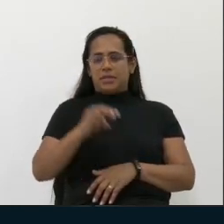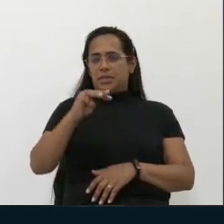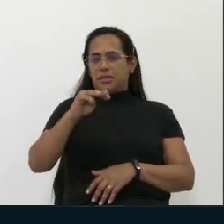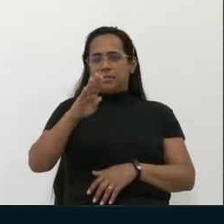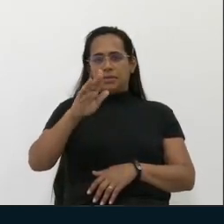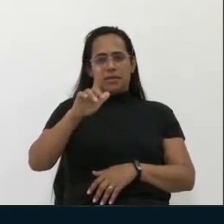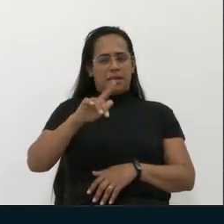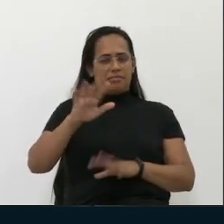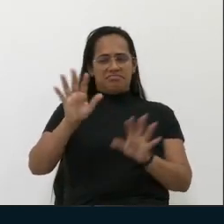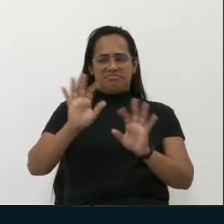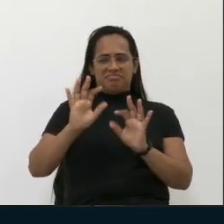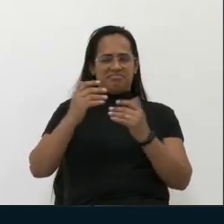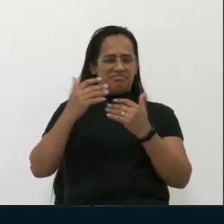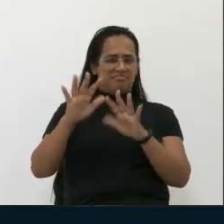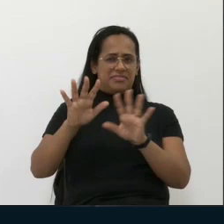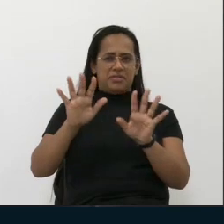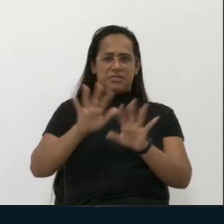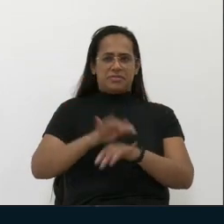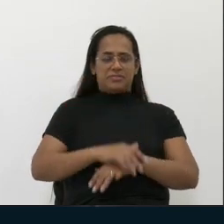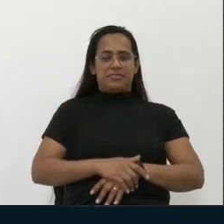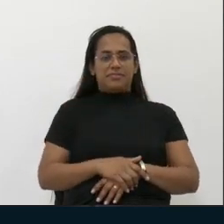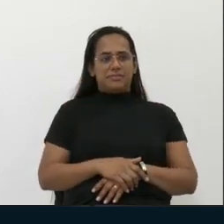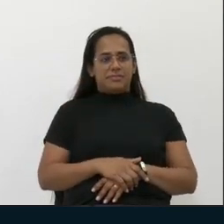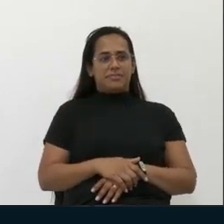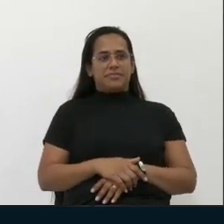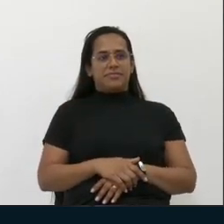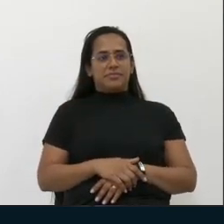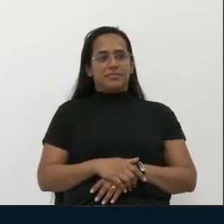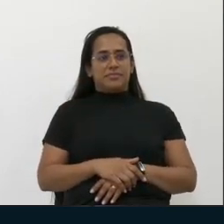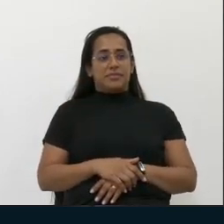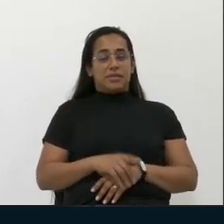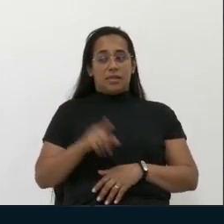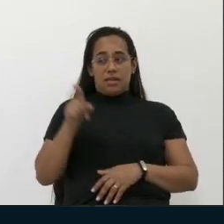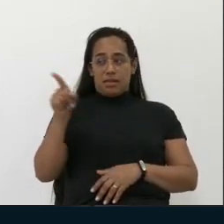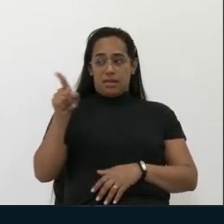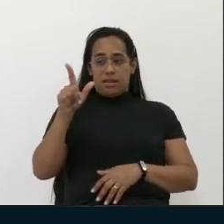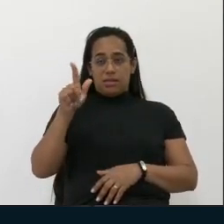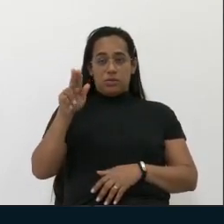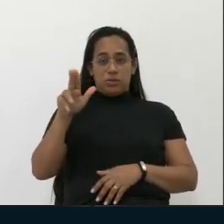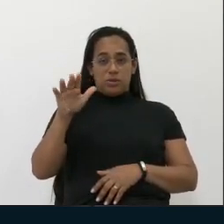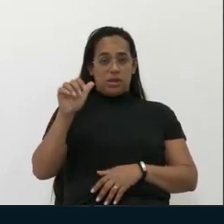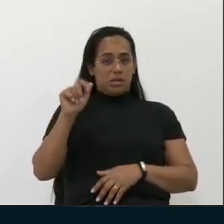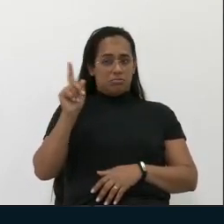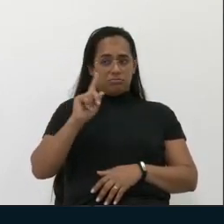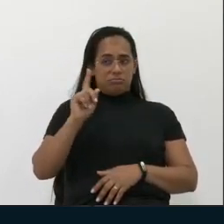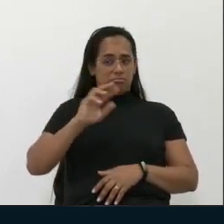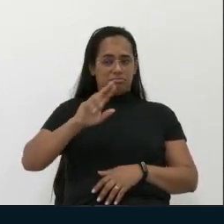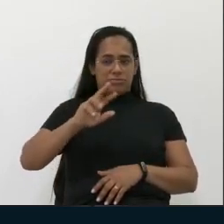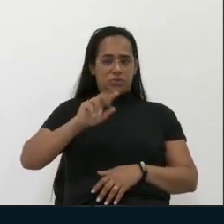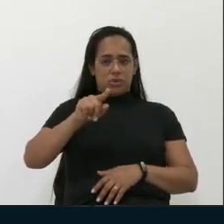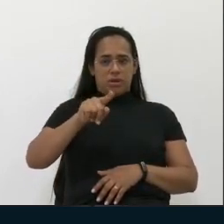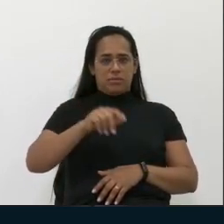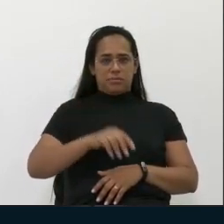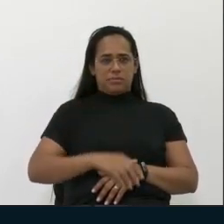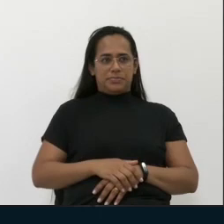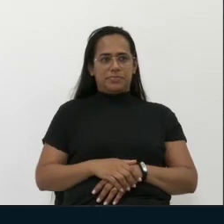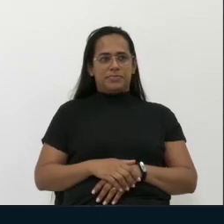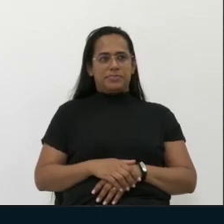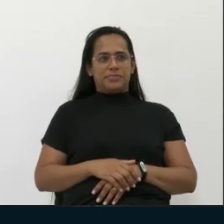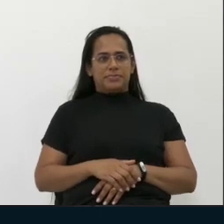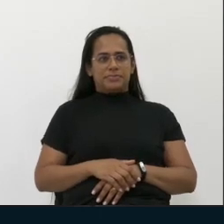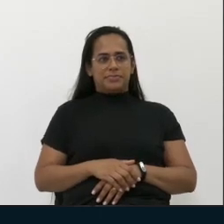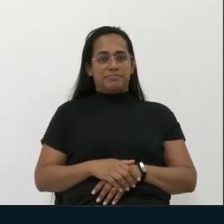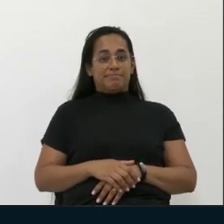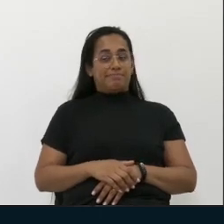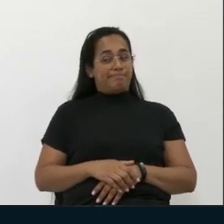ele é bom, ele tá falando que ele é do MBL e o Lucas não é do MBL. Quer dizer, nem o MBL quer ele. Você imagina como é que